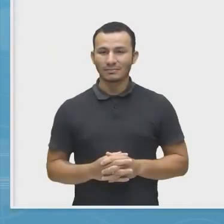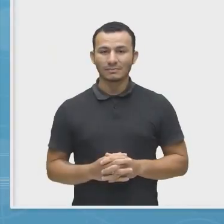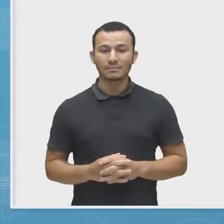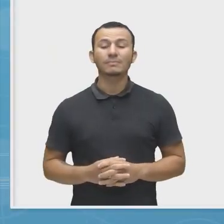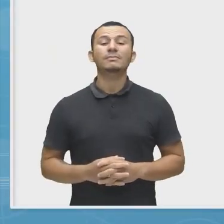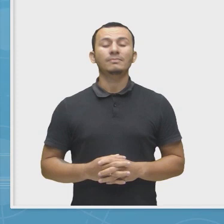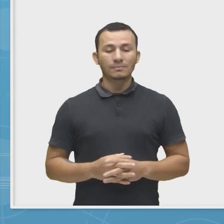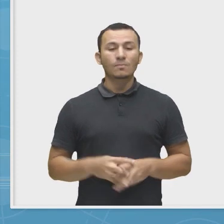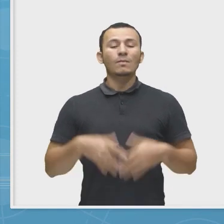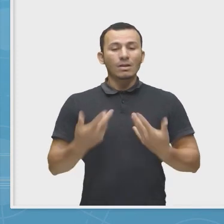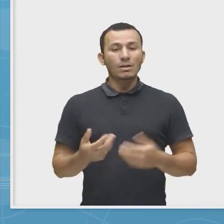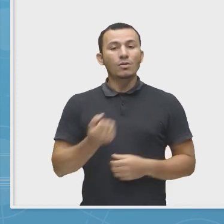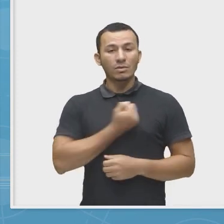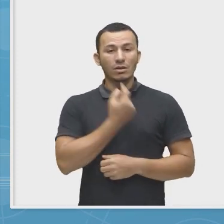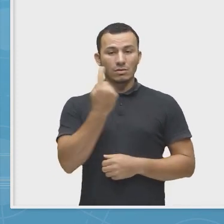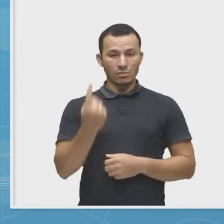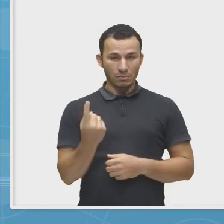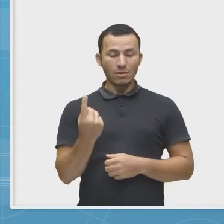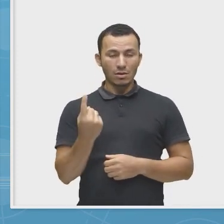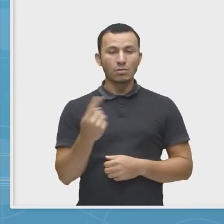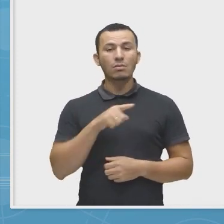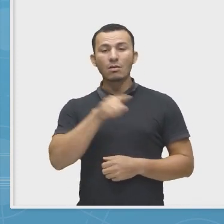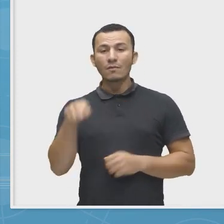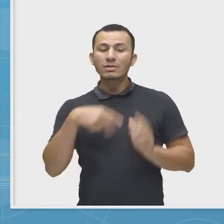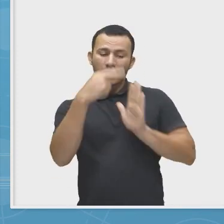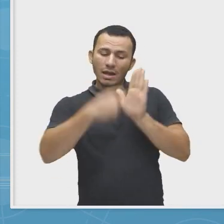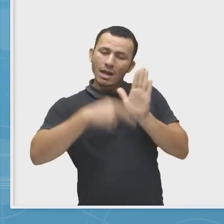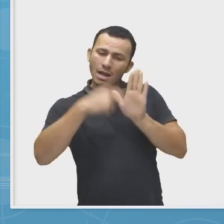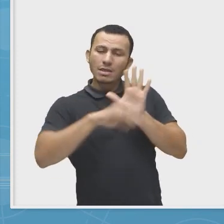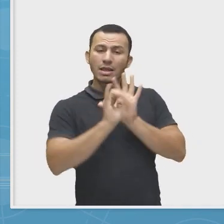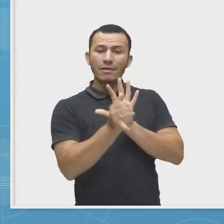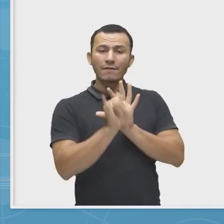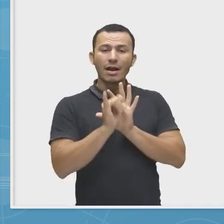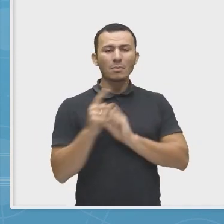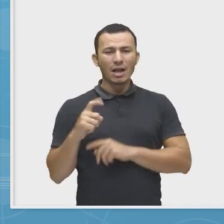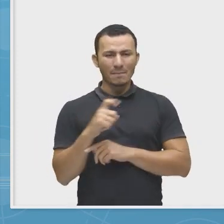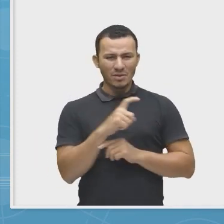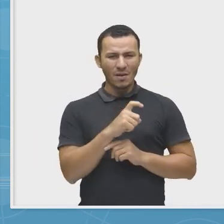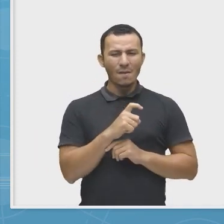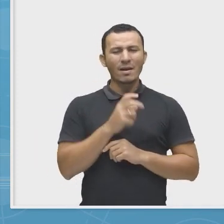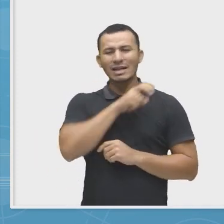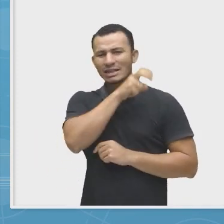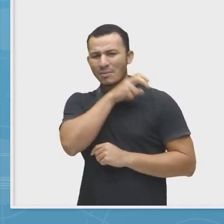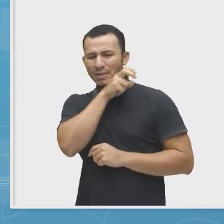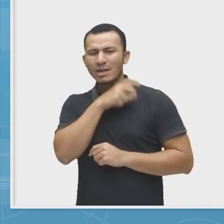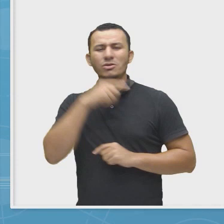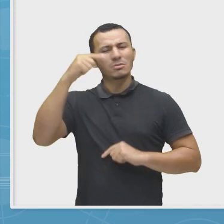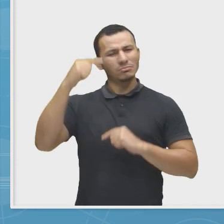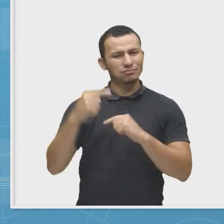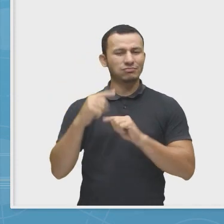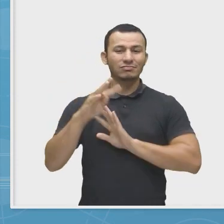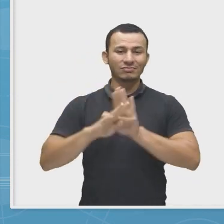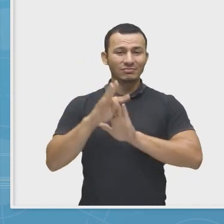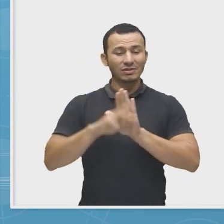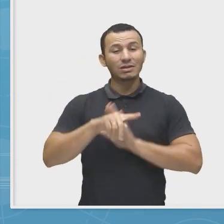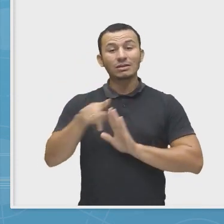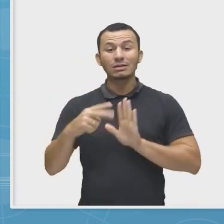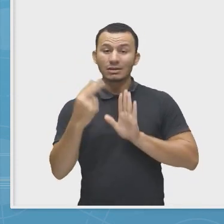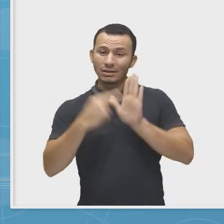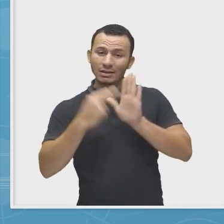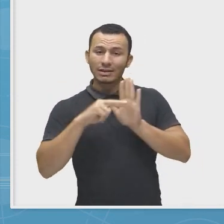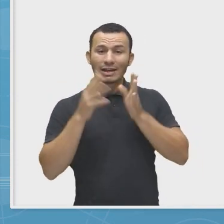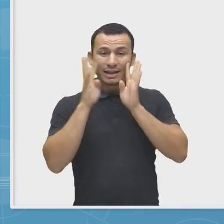Então, turmas, nós temos aí a questão 1, ó, vocês vão ler essa fábula, a minhoca e a serpente, tá? É um texto curto, vocês vão prestar atenção